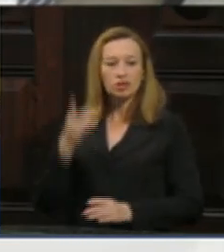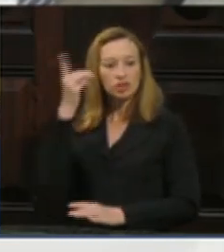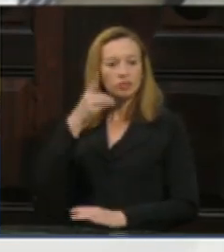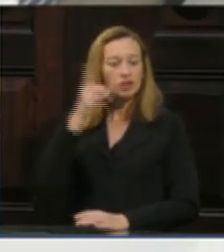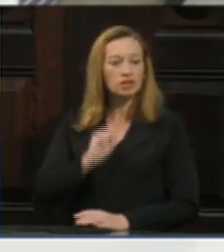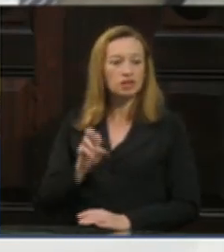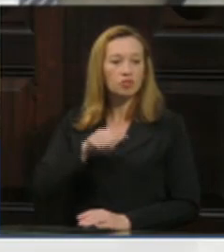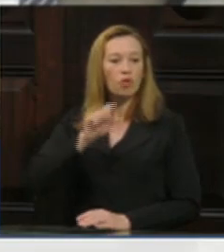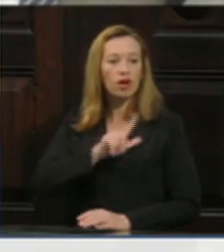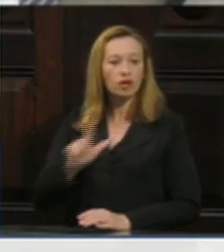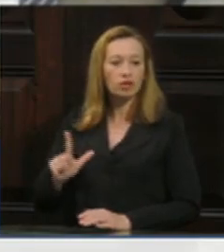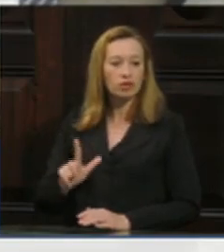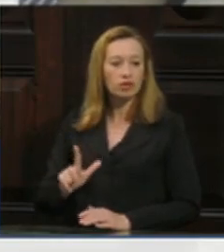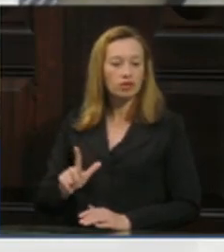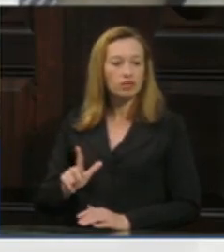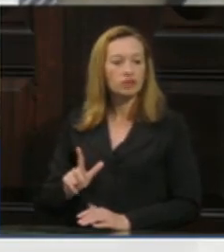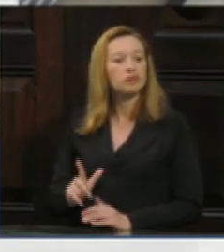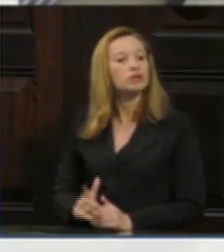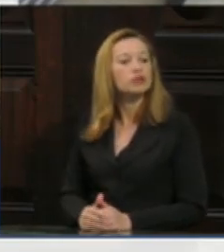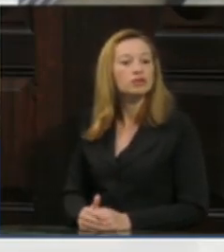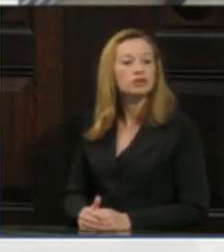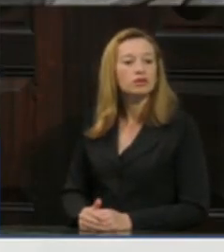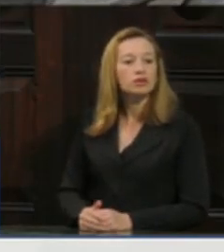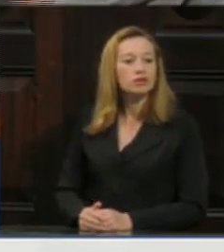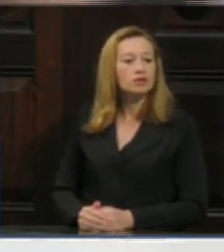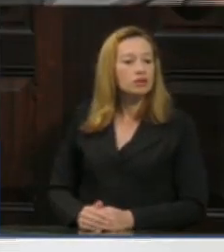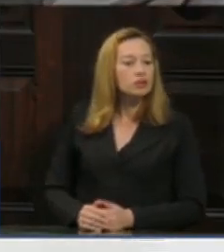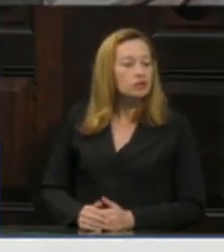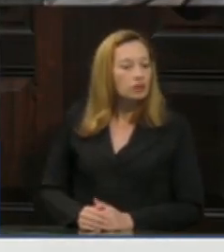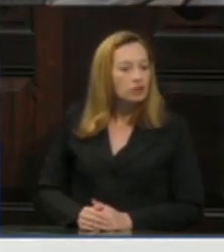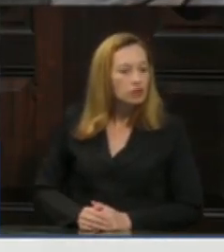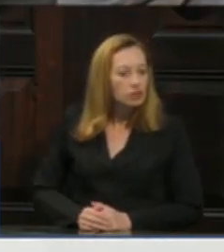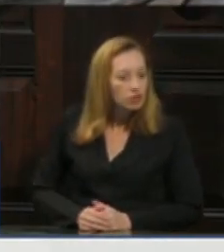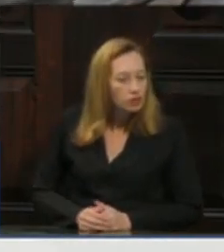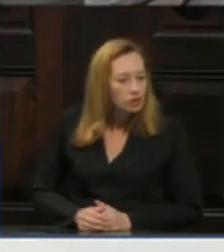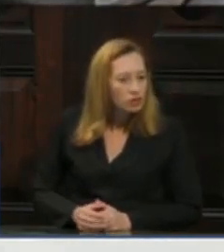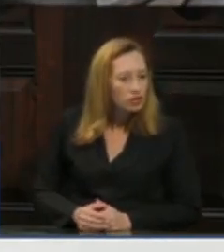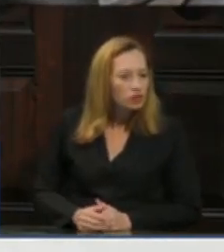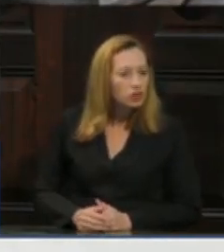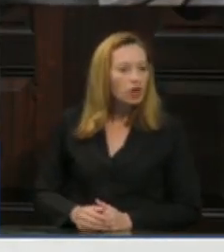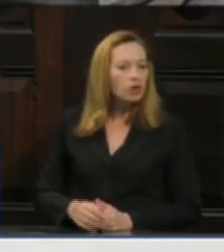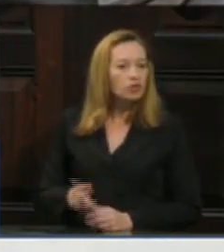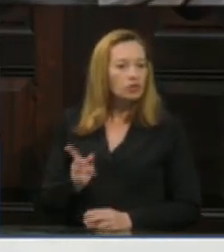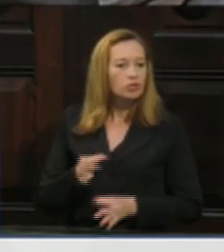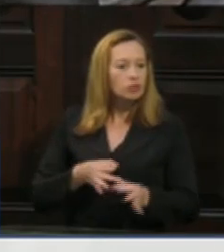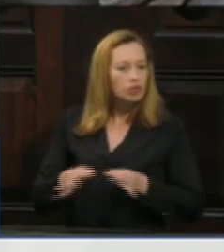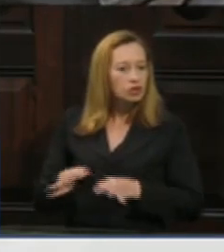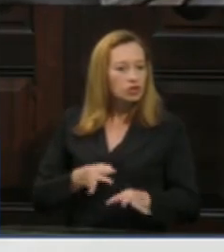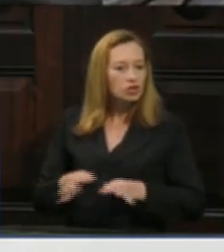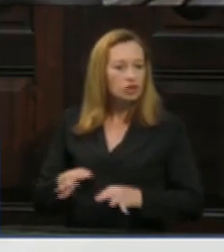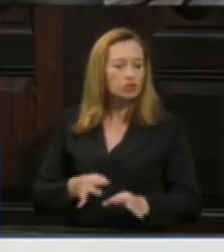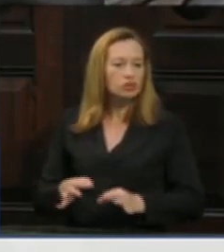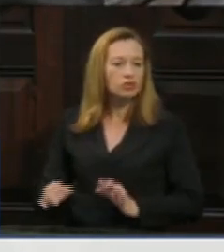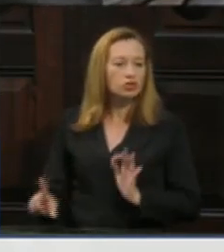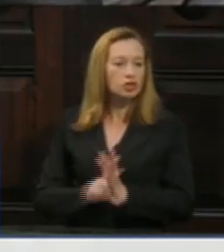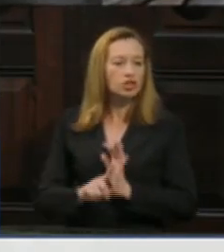de 2015, de autoria do deputado Átila Nunes, que torna obrigatória a utilização de catéteres venosos periféricos com